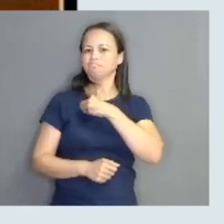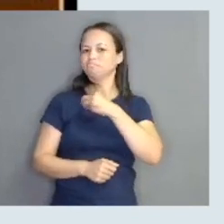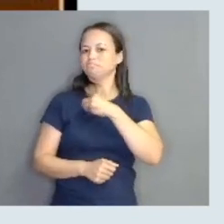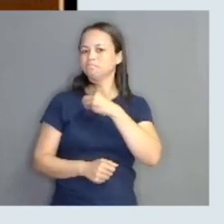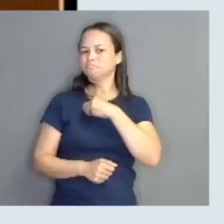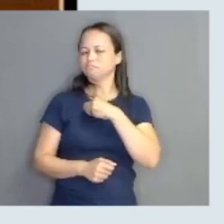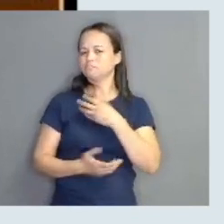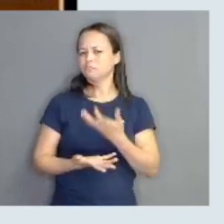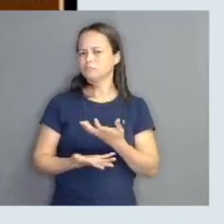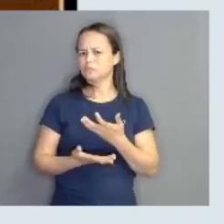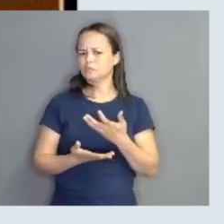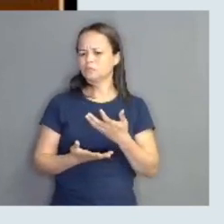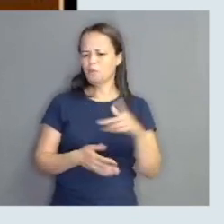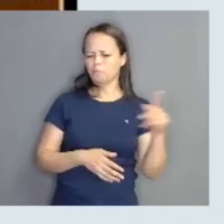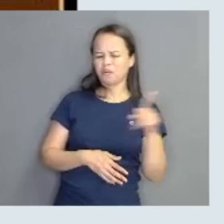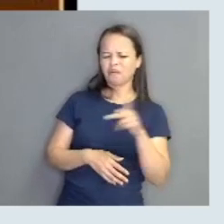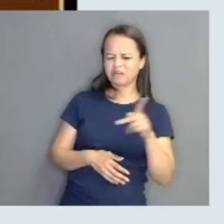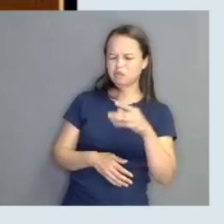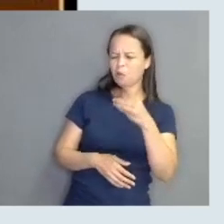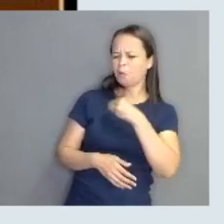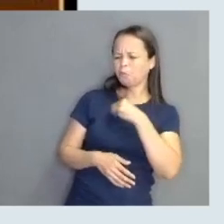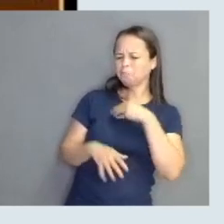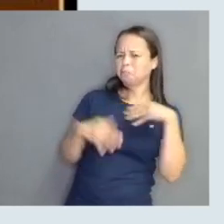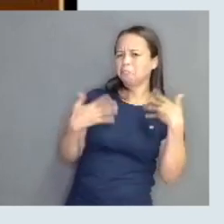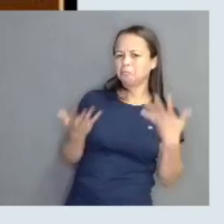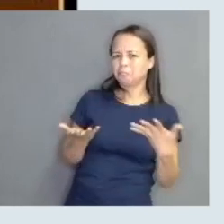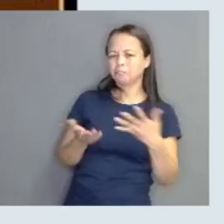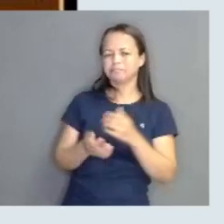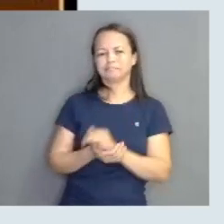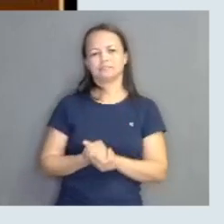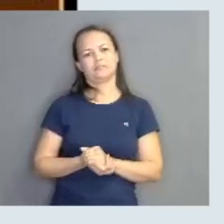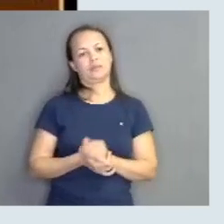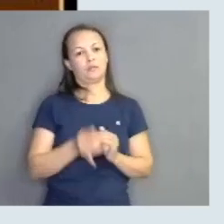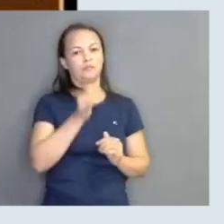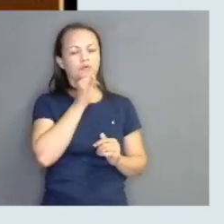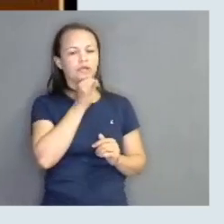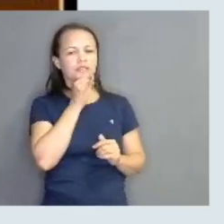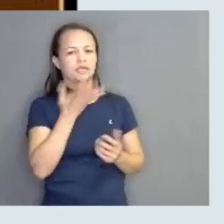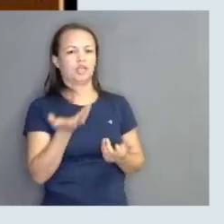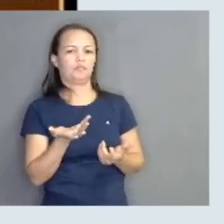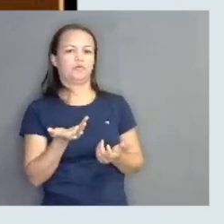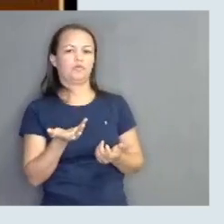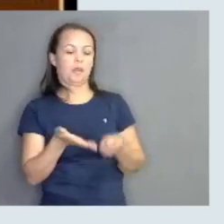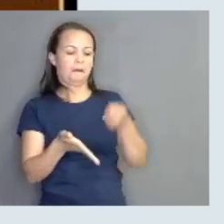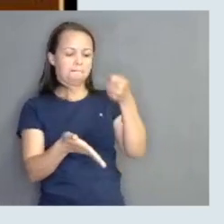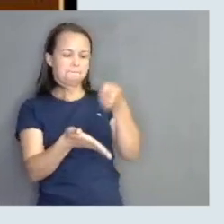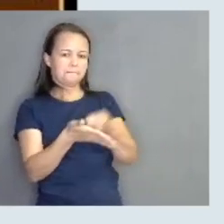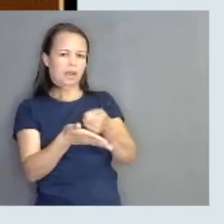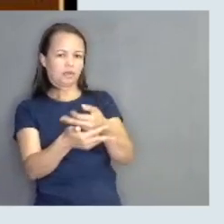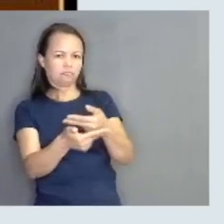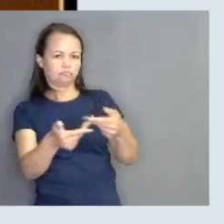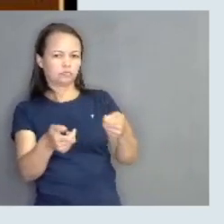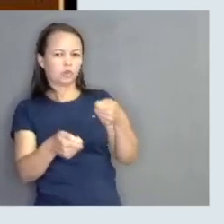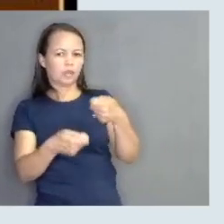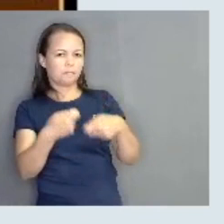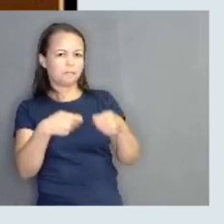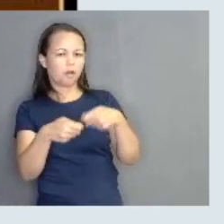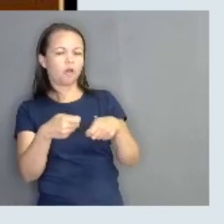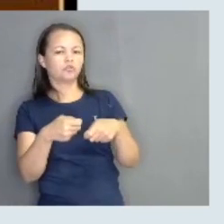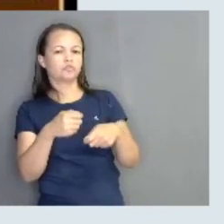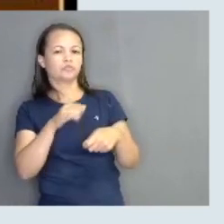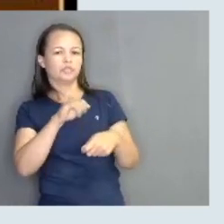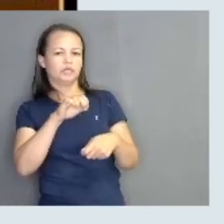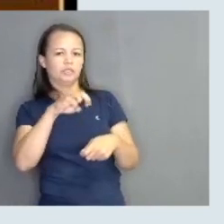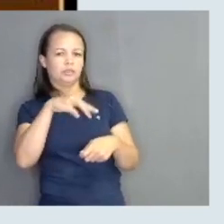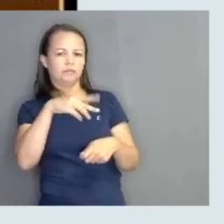quais pecados? Por exemplo, não teria pago impostos, tá? Vocês estão percebendo perto da